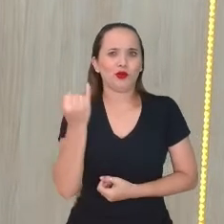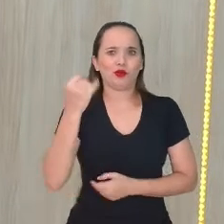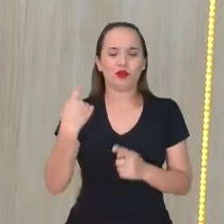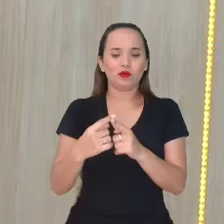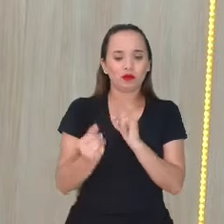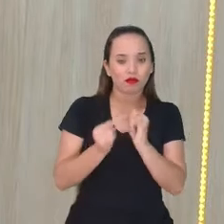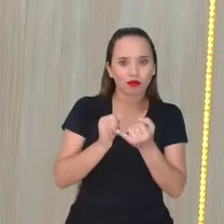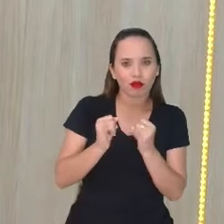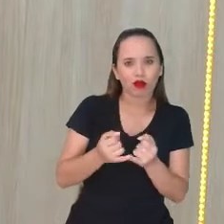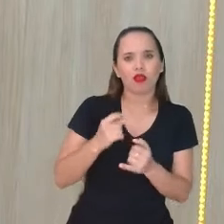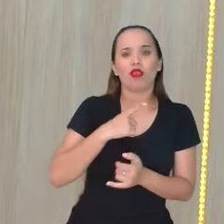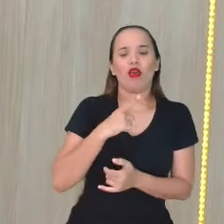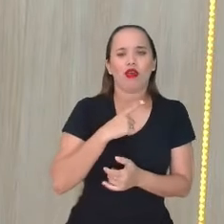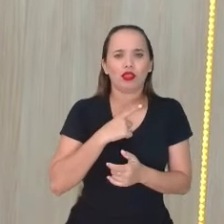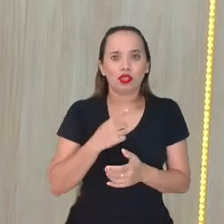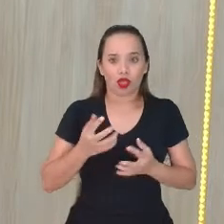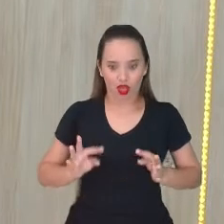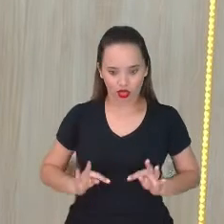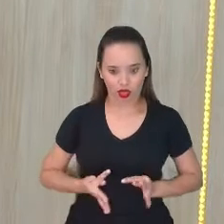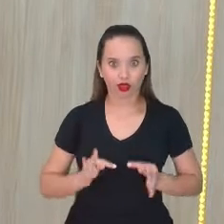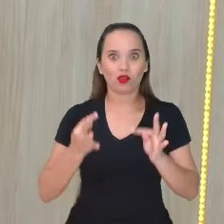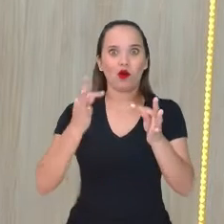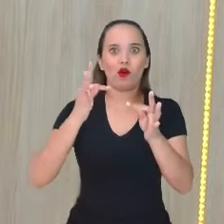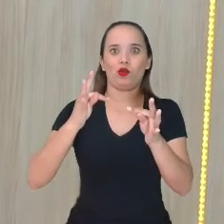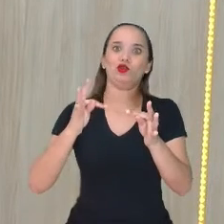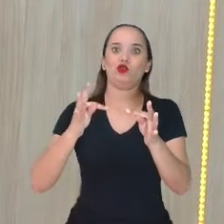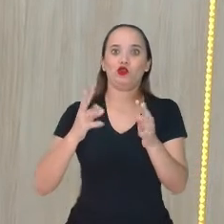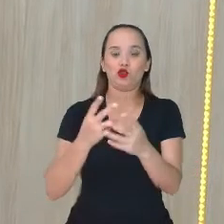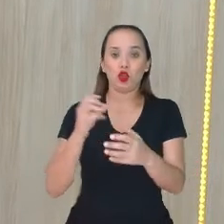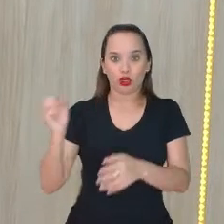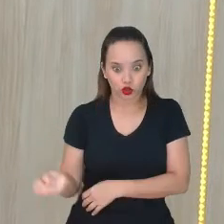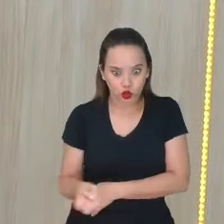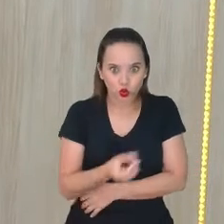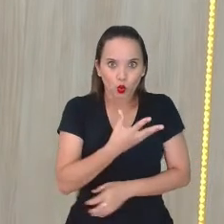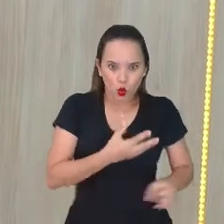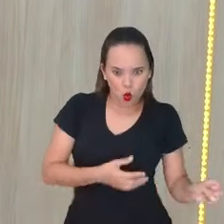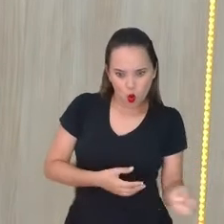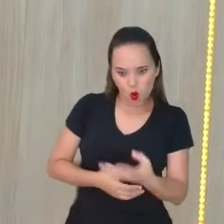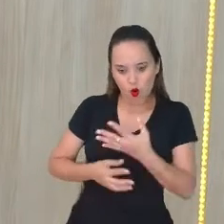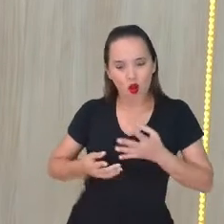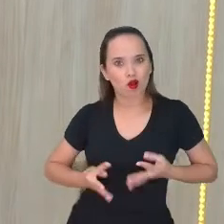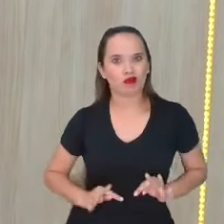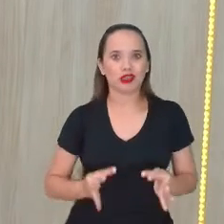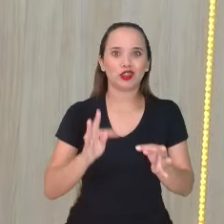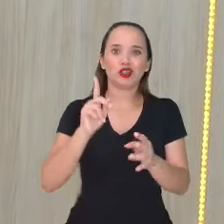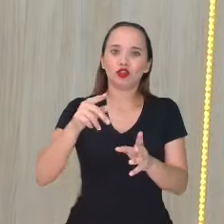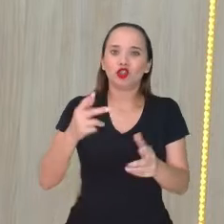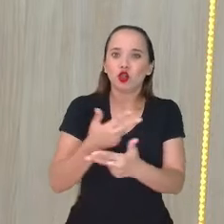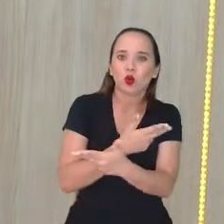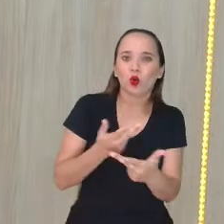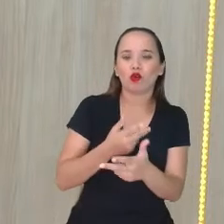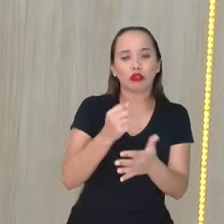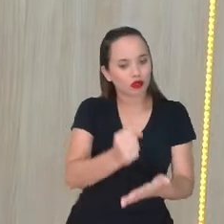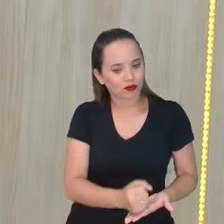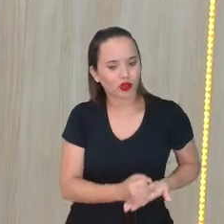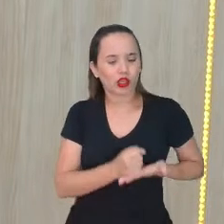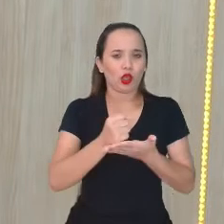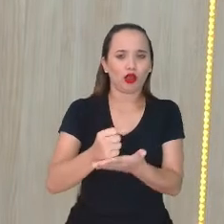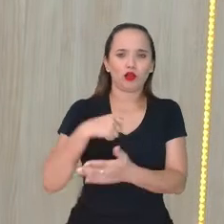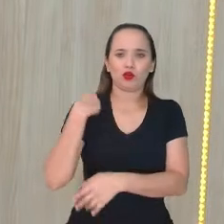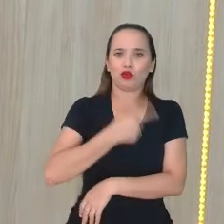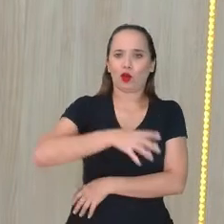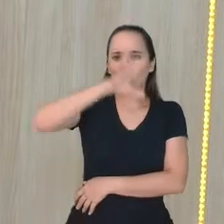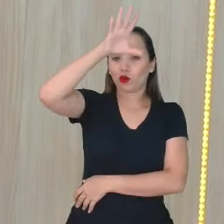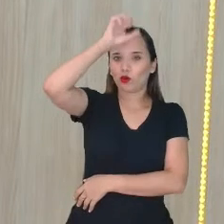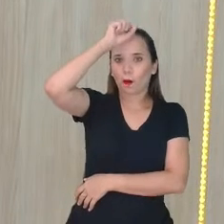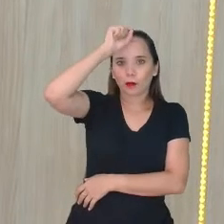Essas novas mídias, a tecnologia, essas novas tecnologias, sendo uma ferramenta para o nosso aprendizado, né?